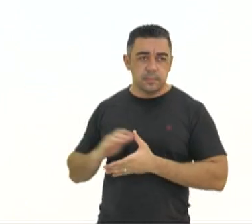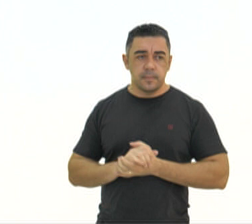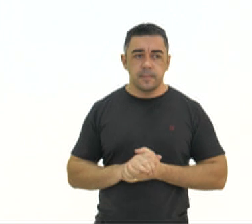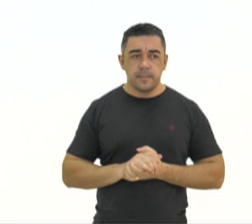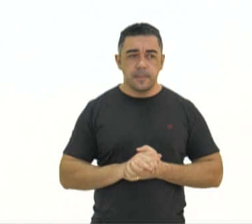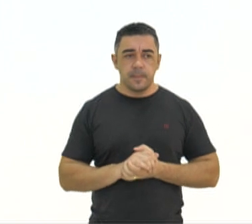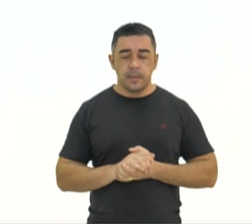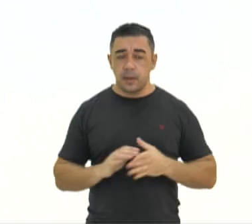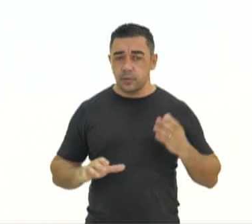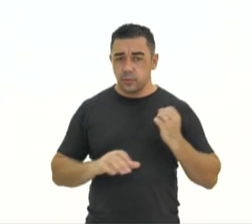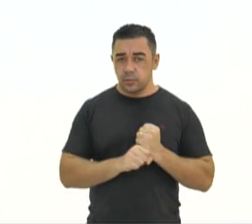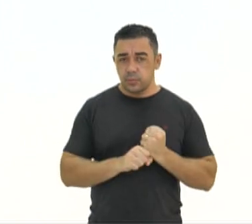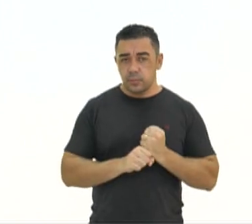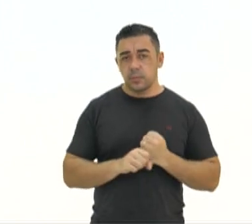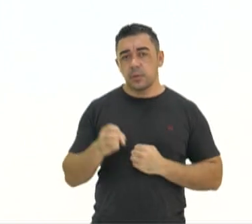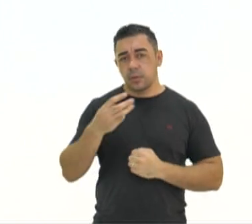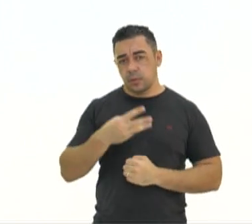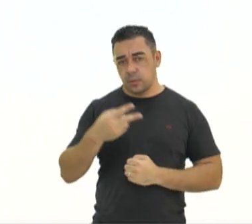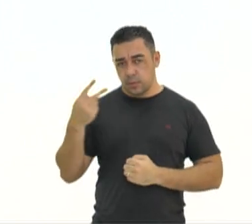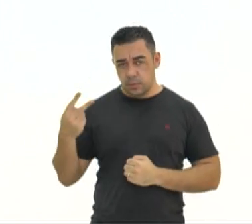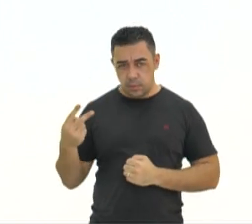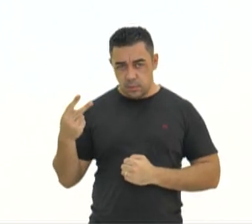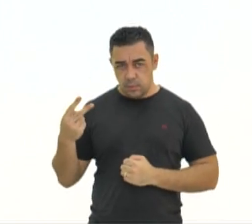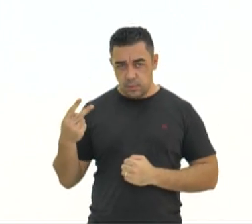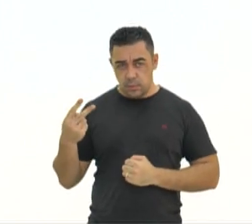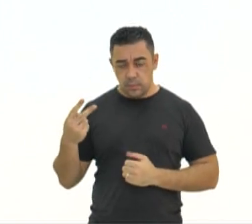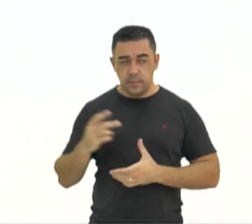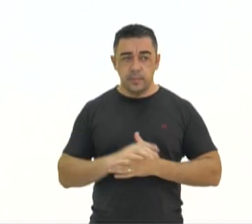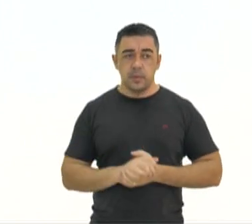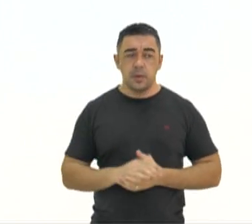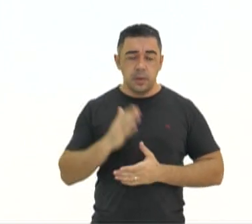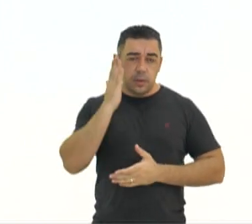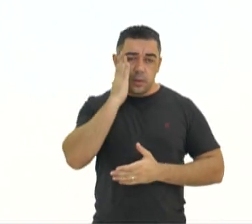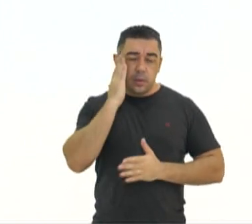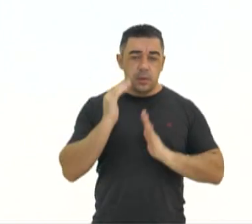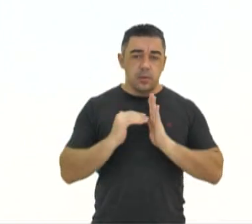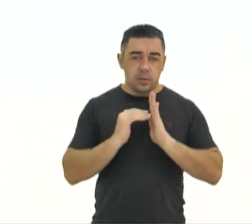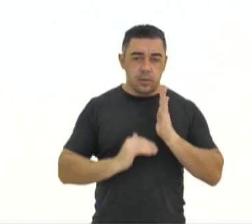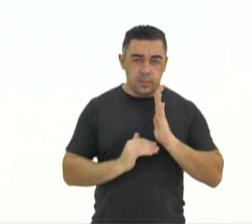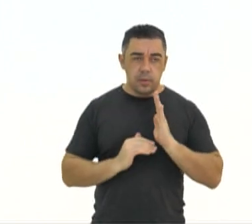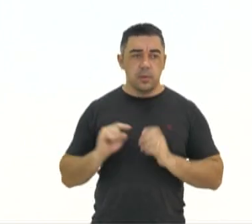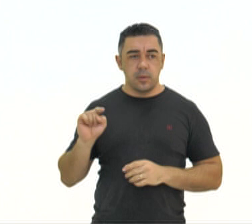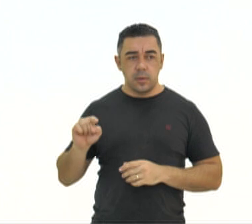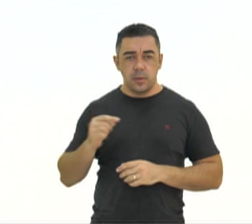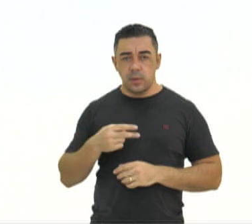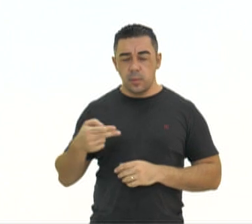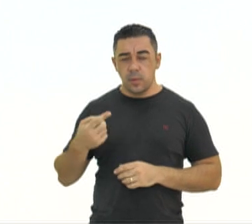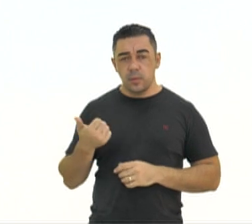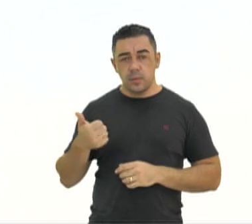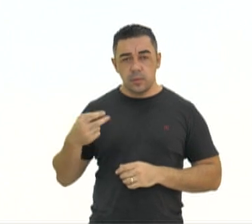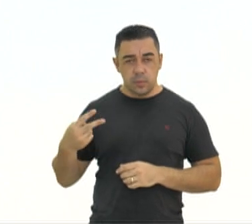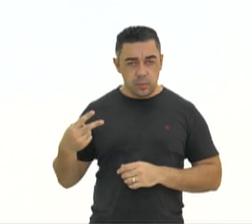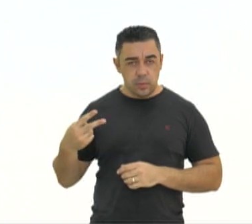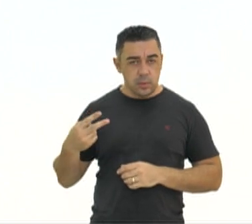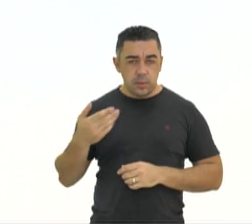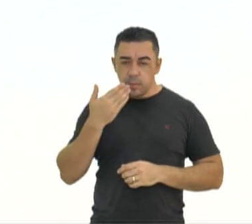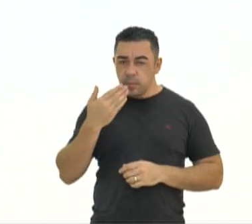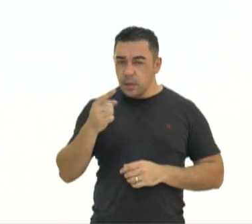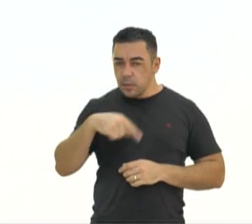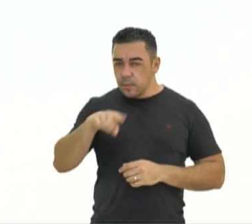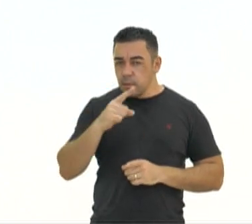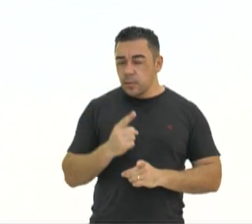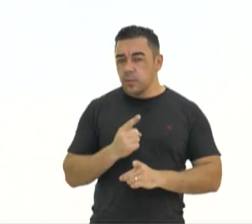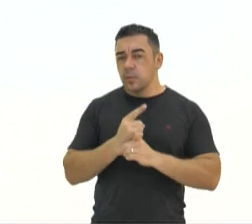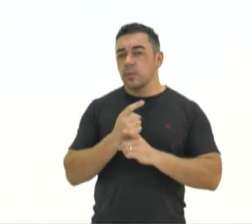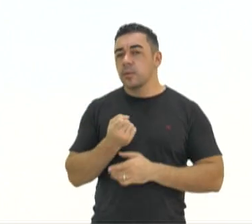desse círculo azul mais o quadrado verde é igual a 32. E a subtração é igual a 12. E eu peço que vocês descubram